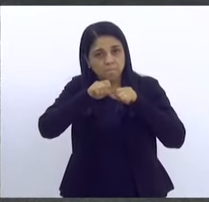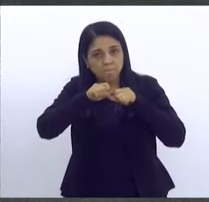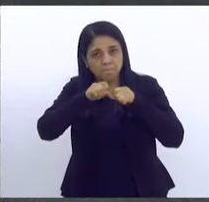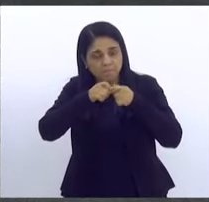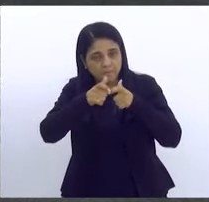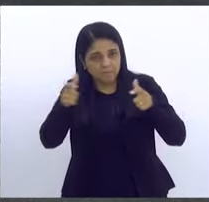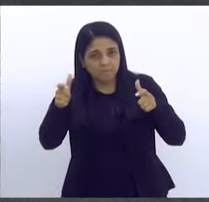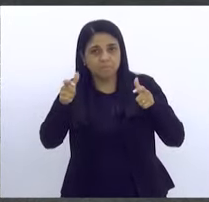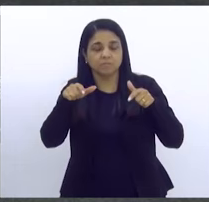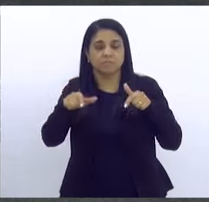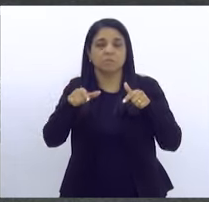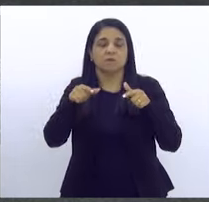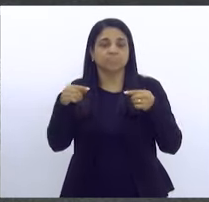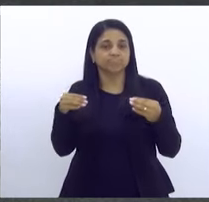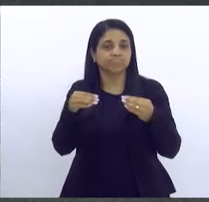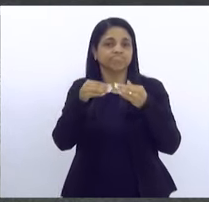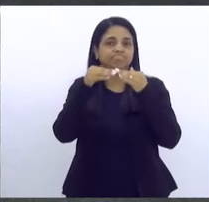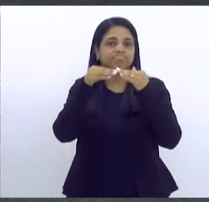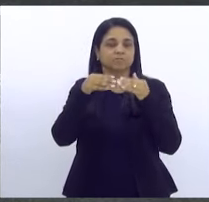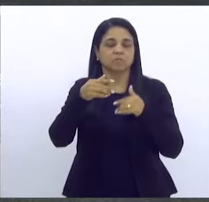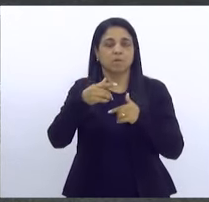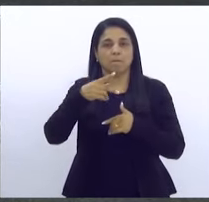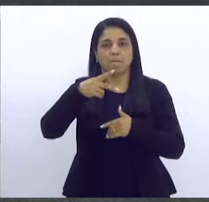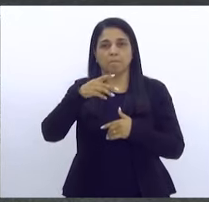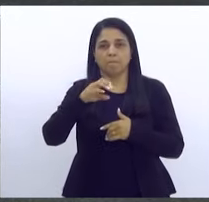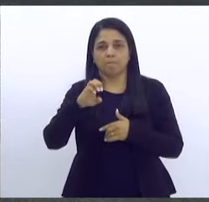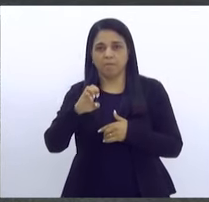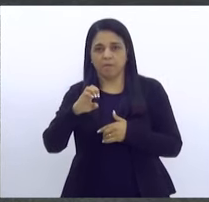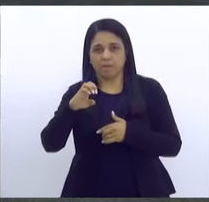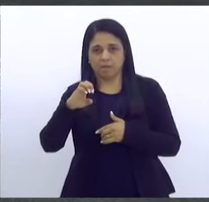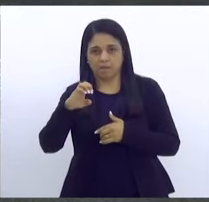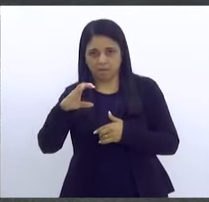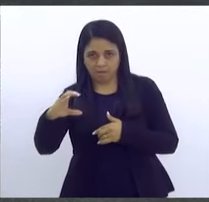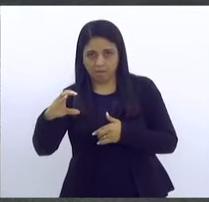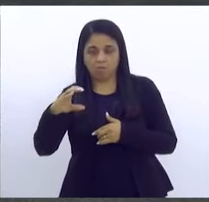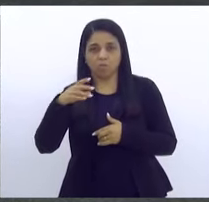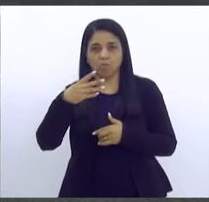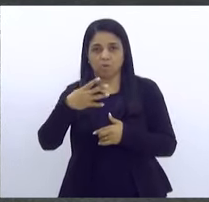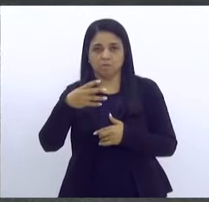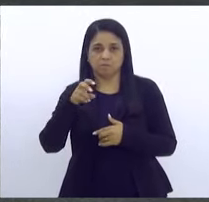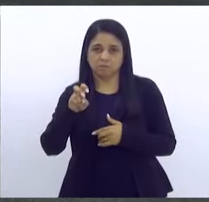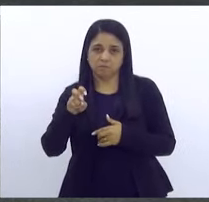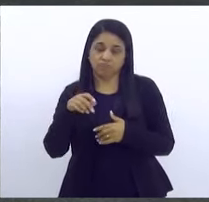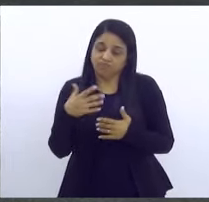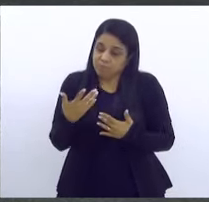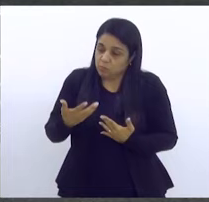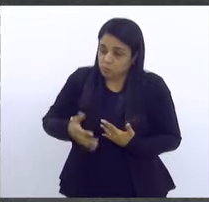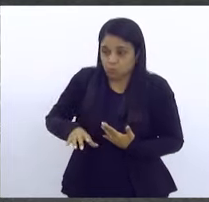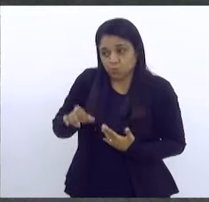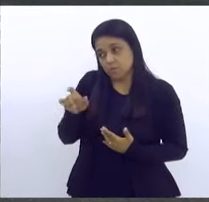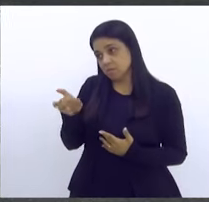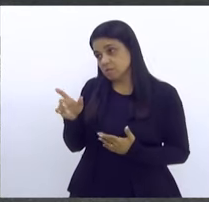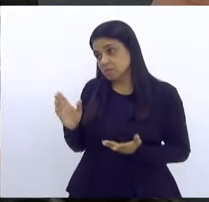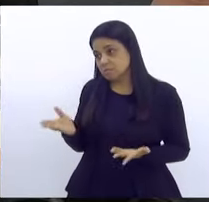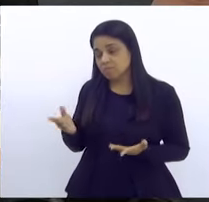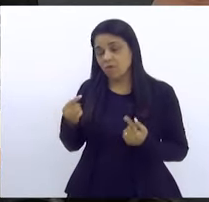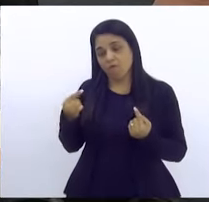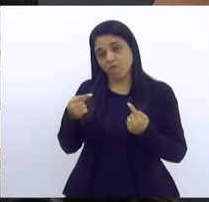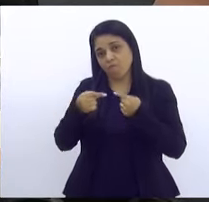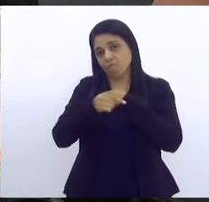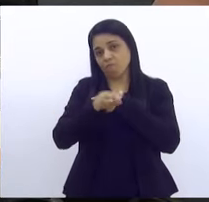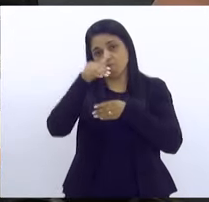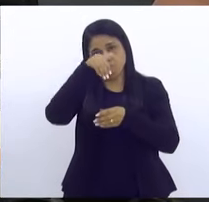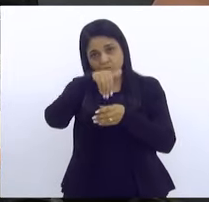PEC 45. Mas Vossa Excelência não quis, só me resta manter o voto contrário.